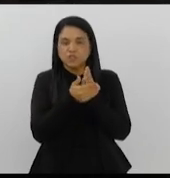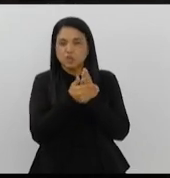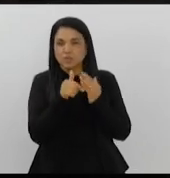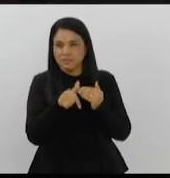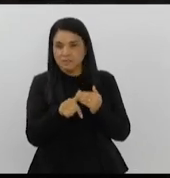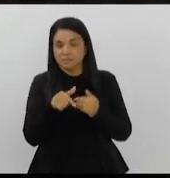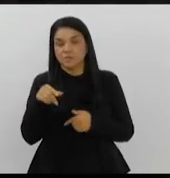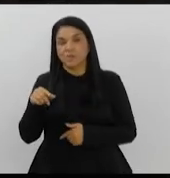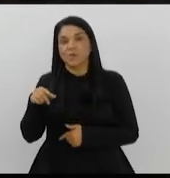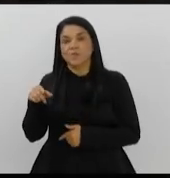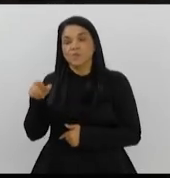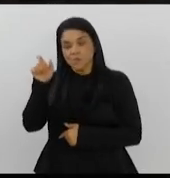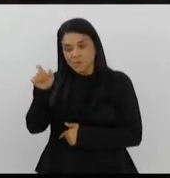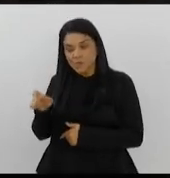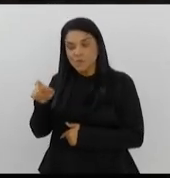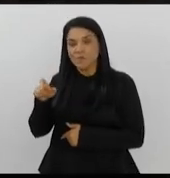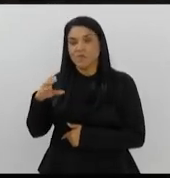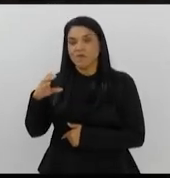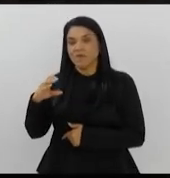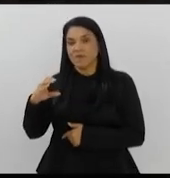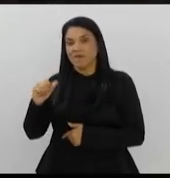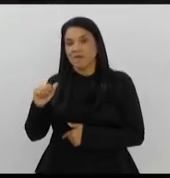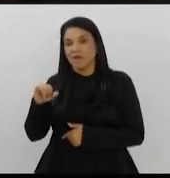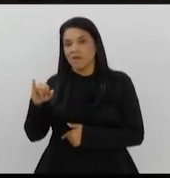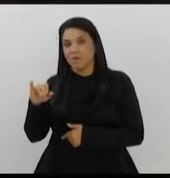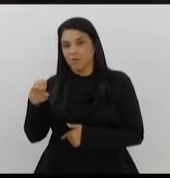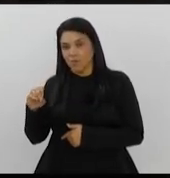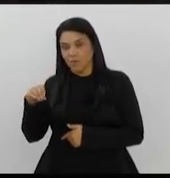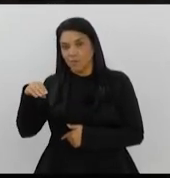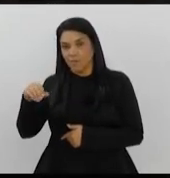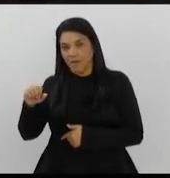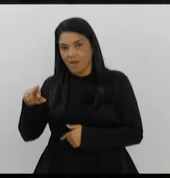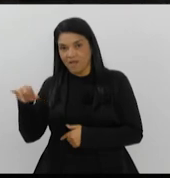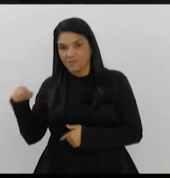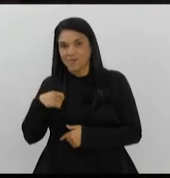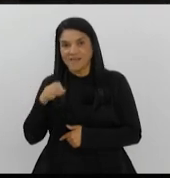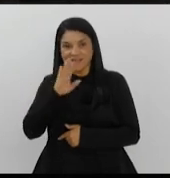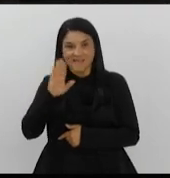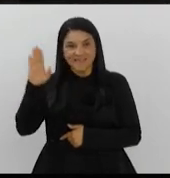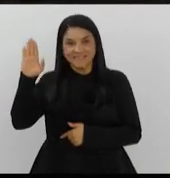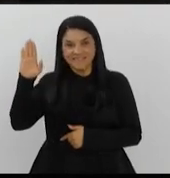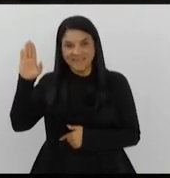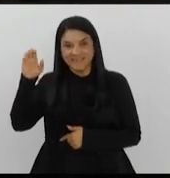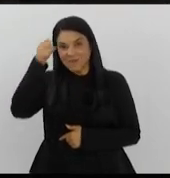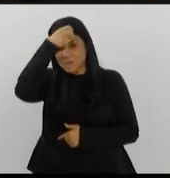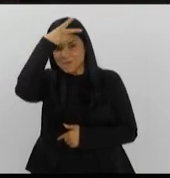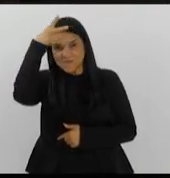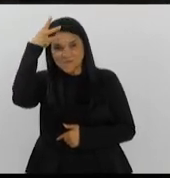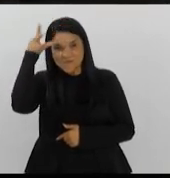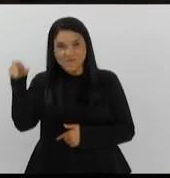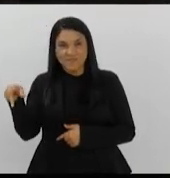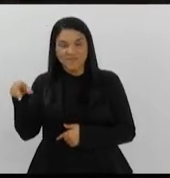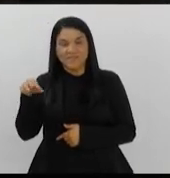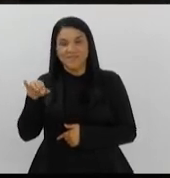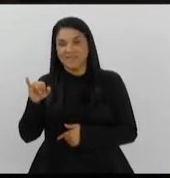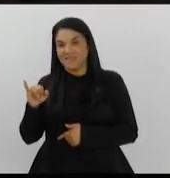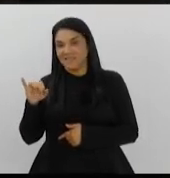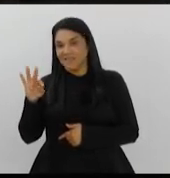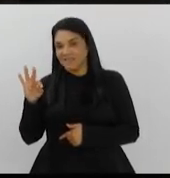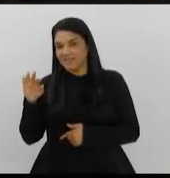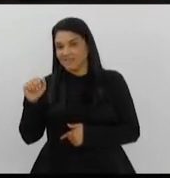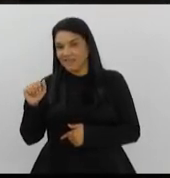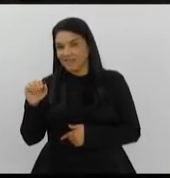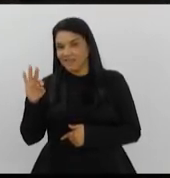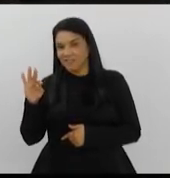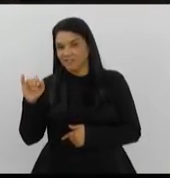é candidato a prefeito em Itatiaia. Ele é candidato a prefeito de Itatiaia, indicado pelo